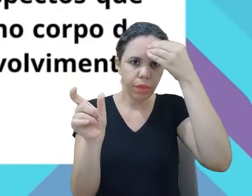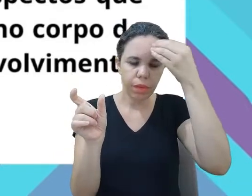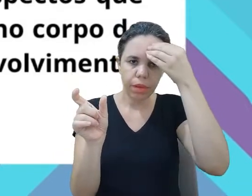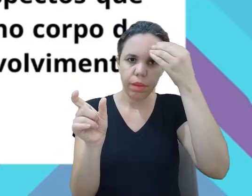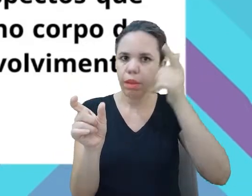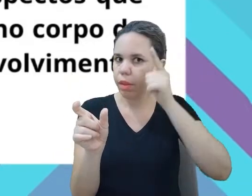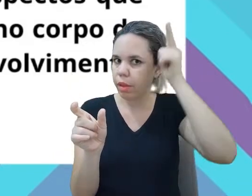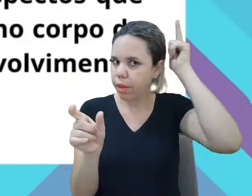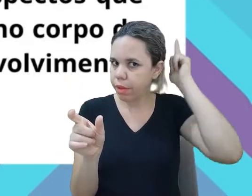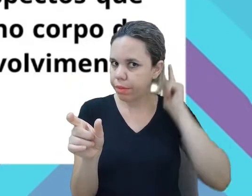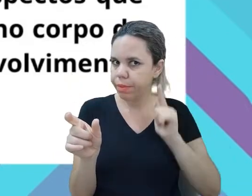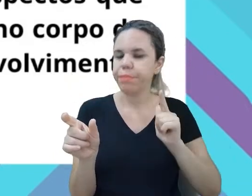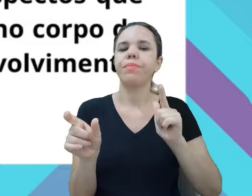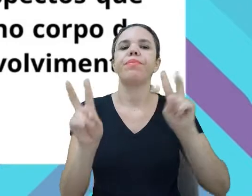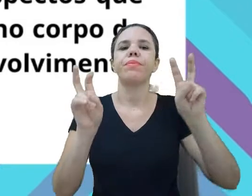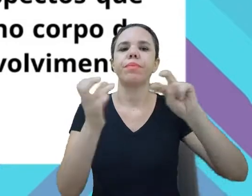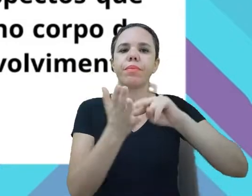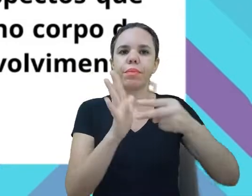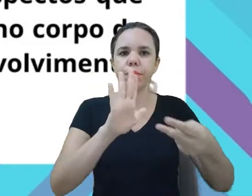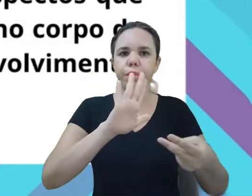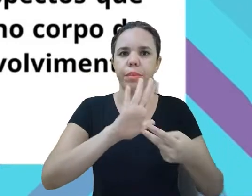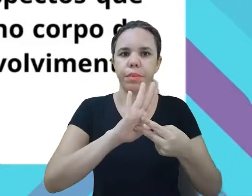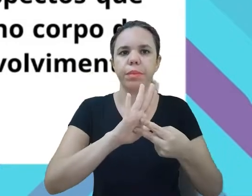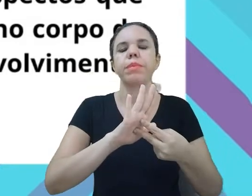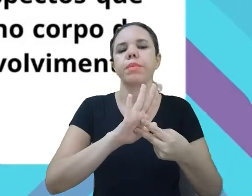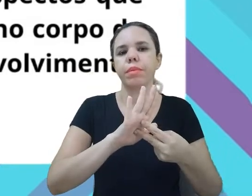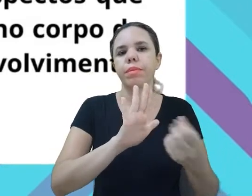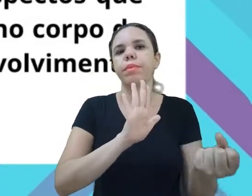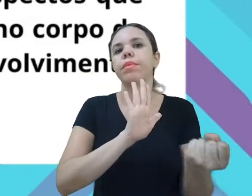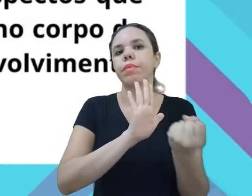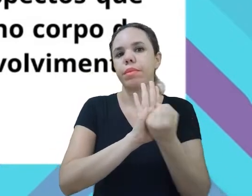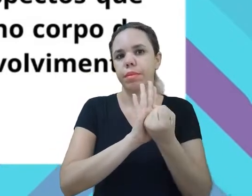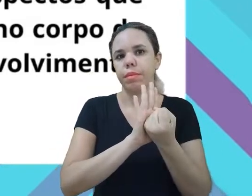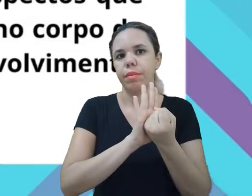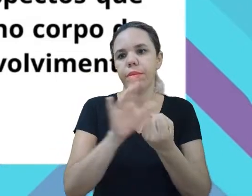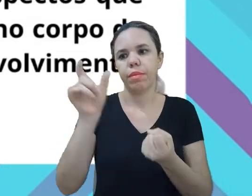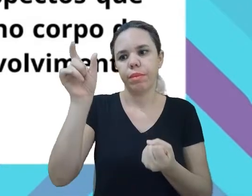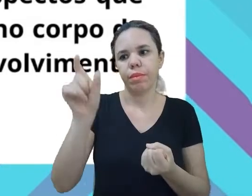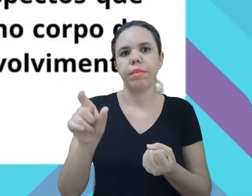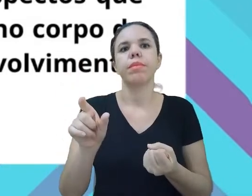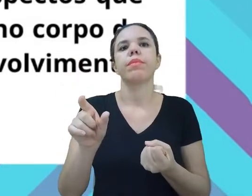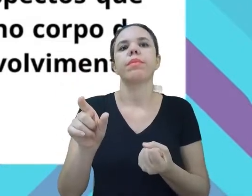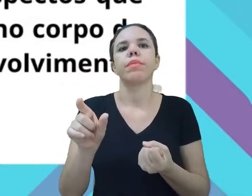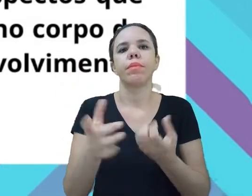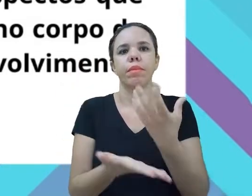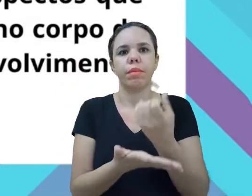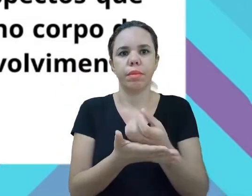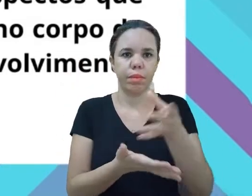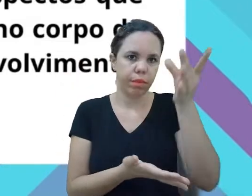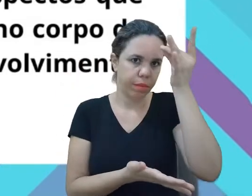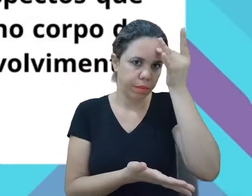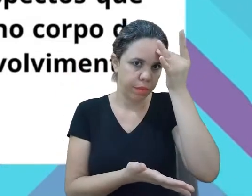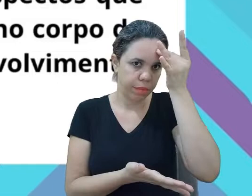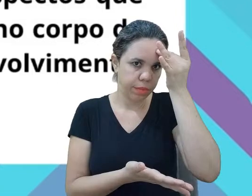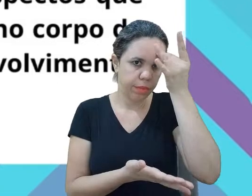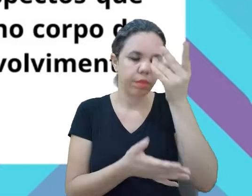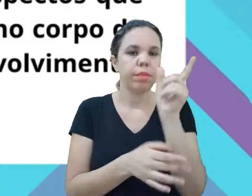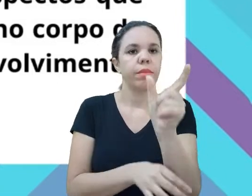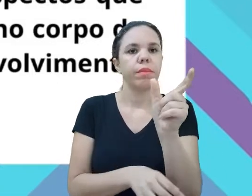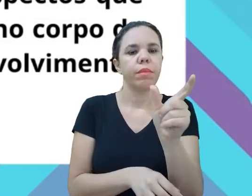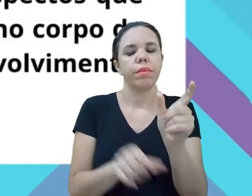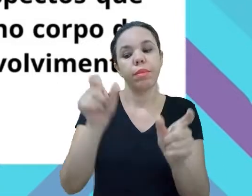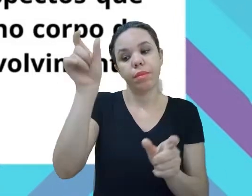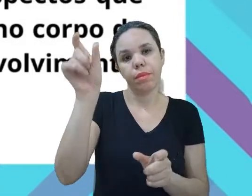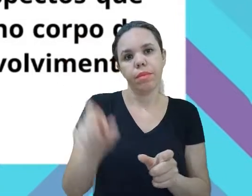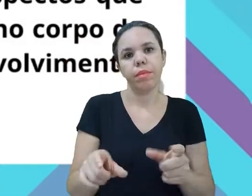é originário do grego caracter e refere-se a sinal, marca, ao instrumento que grava.